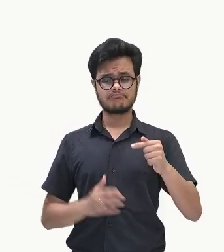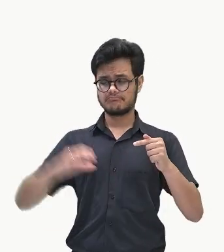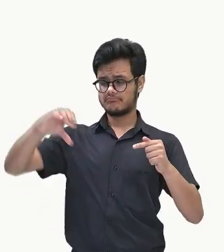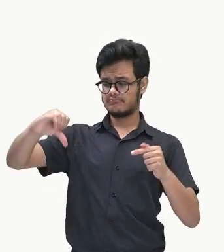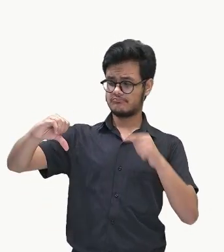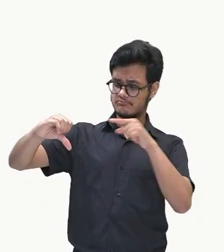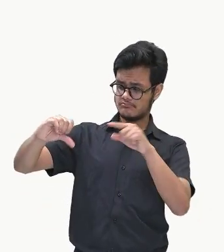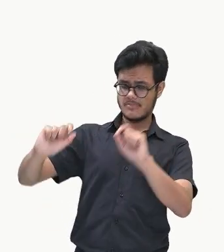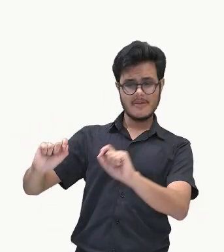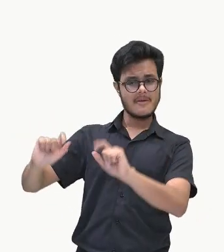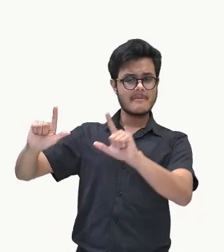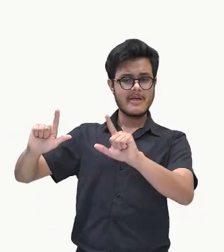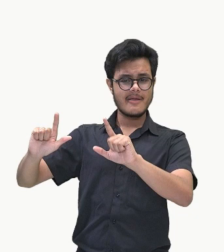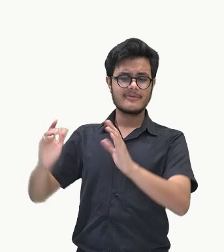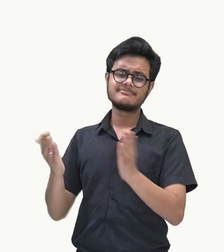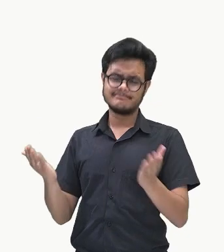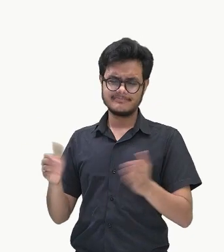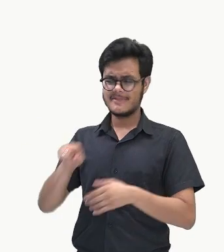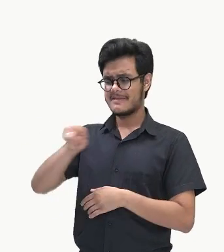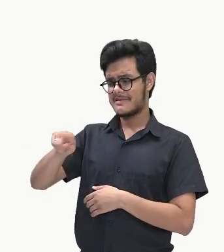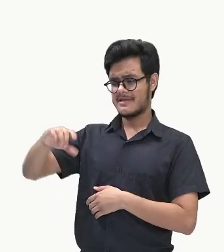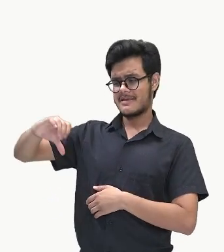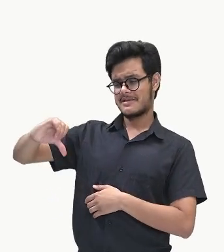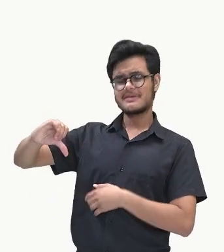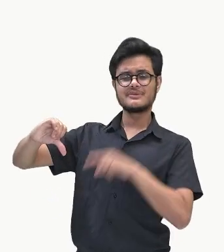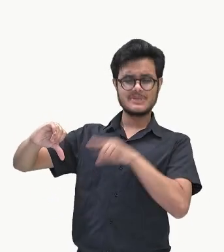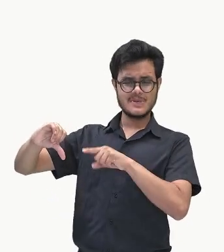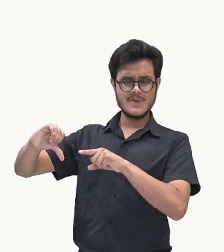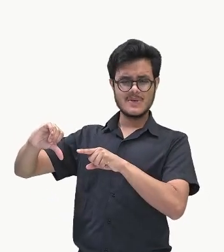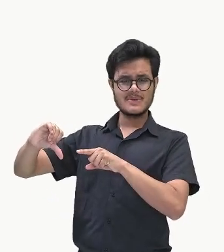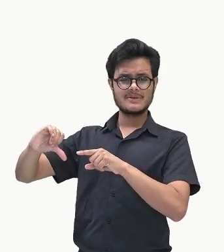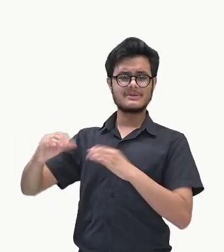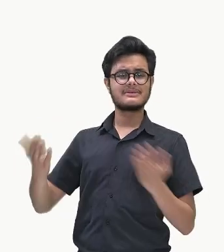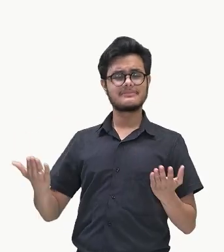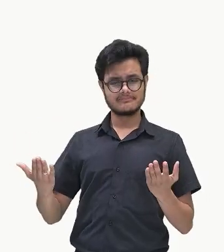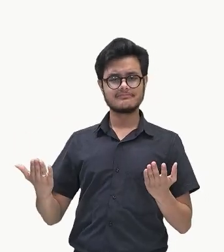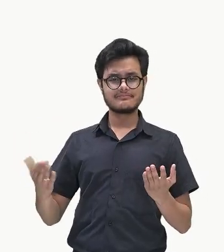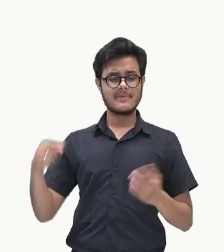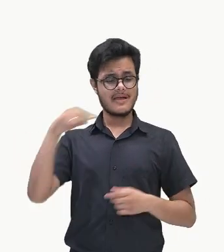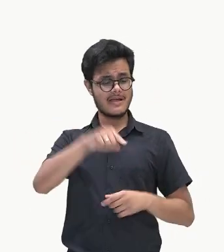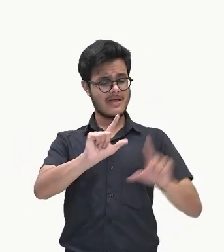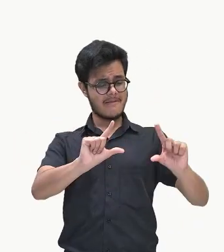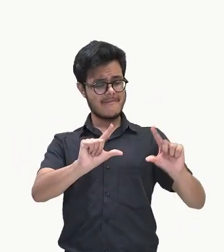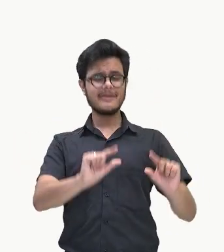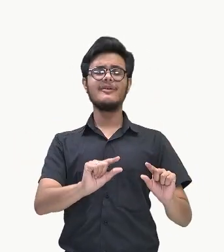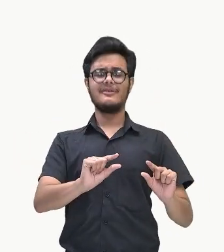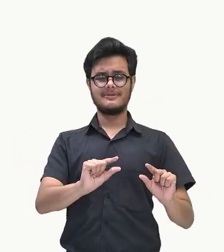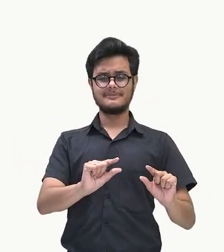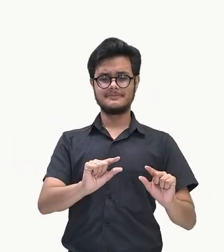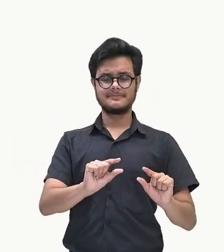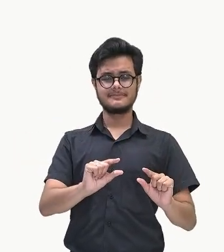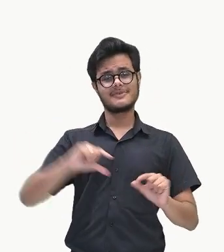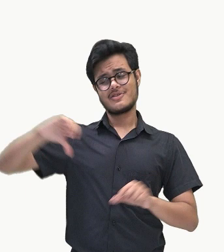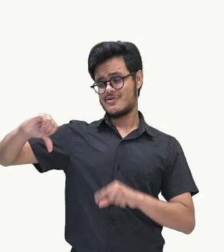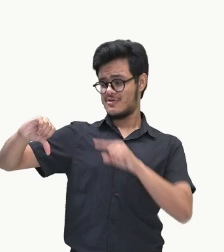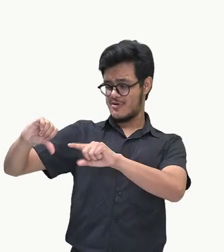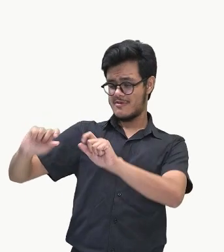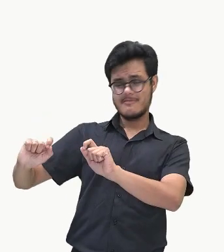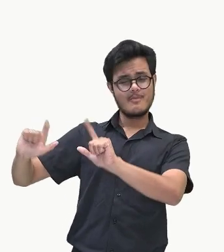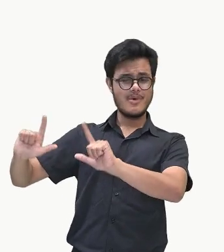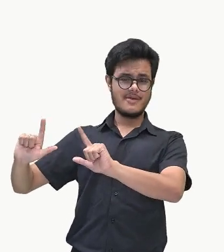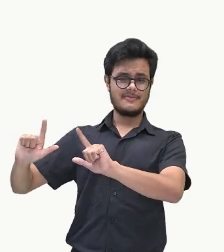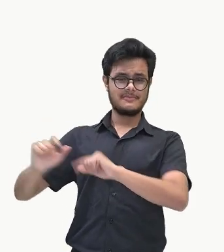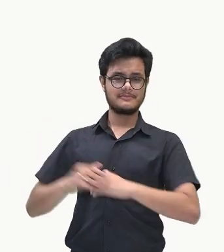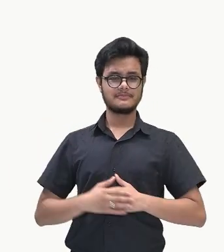7, então raiz cúbica de 7 é menor do que a raiz cúbica de